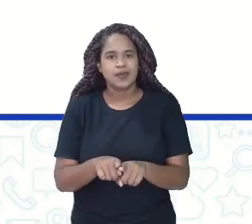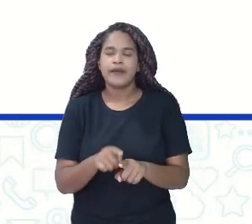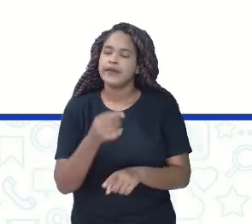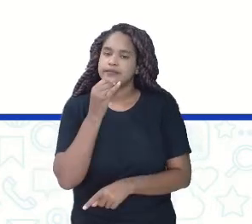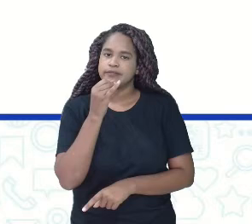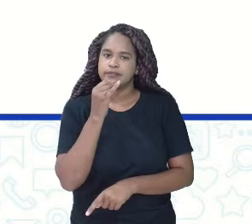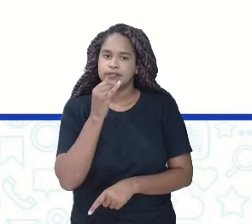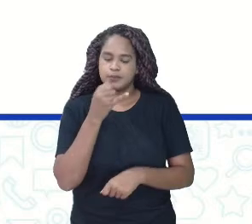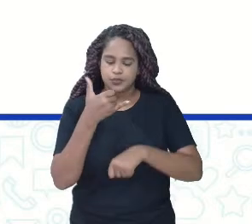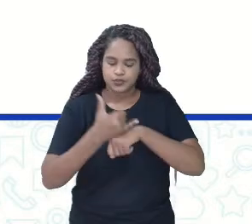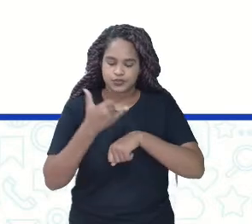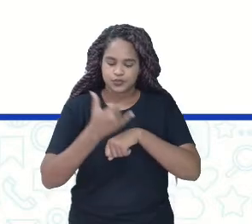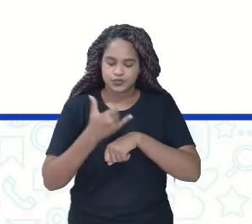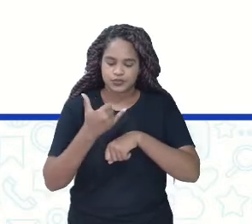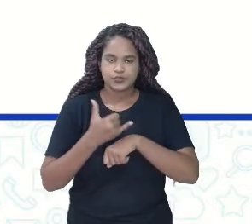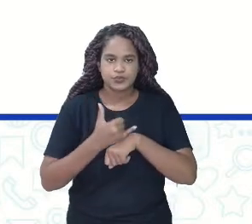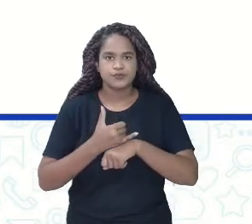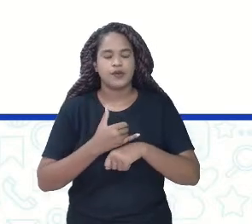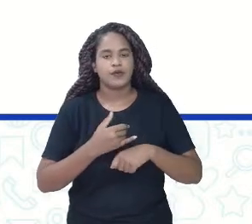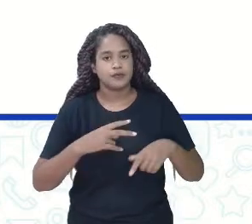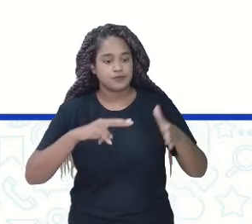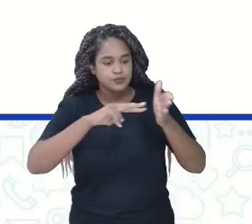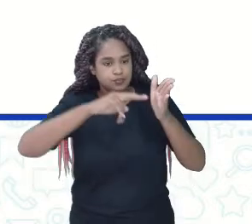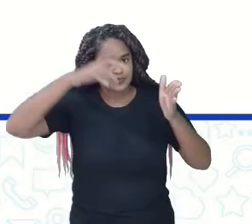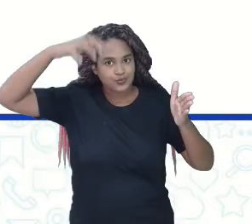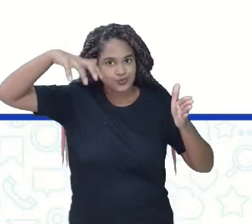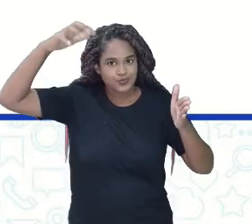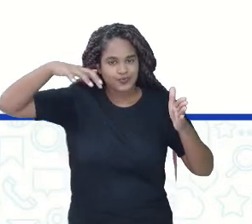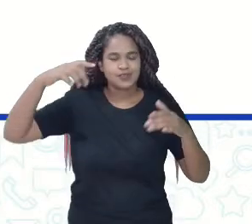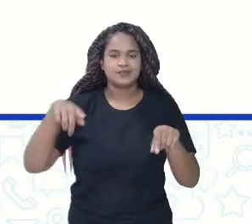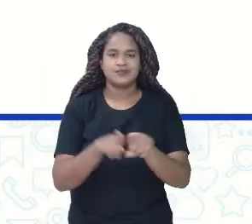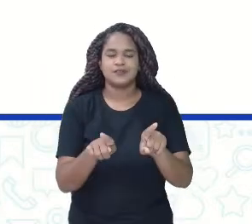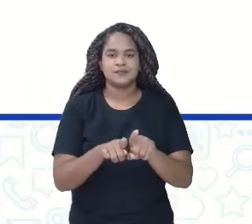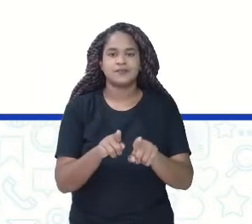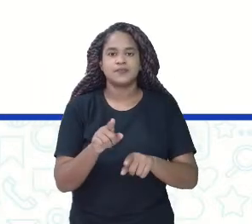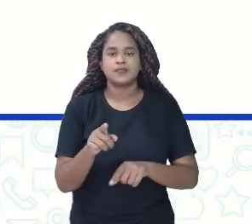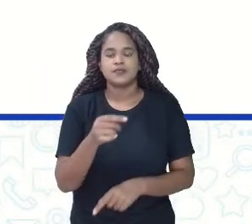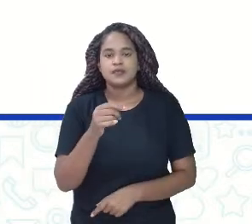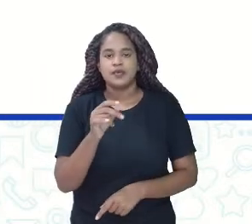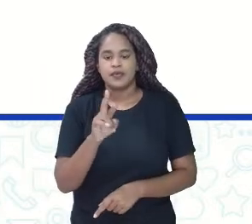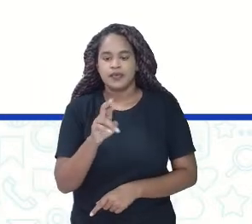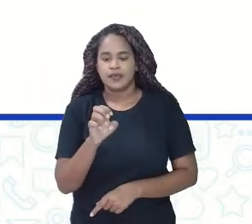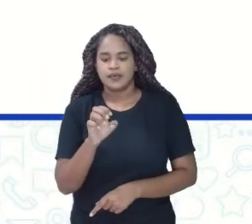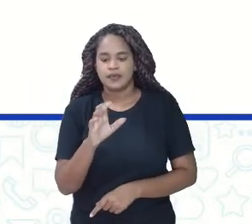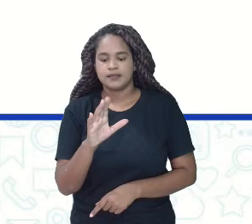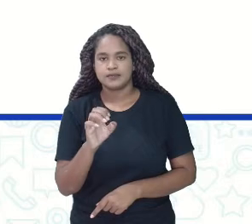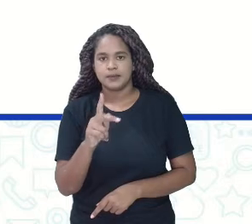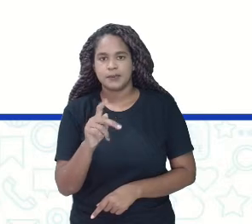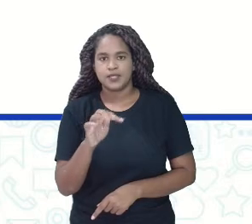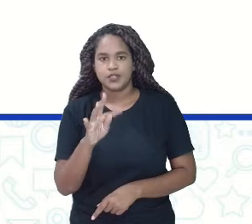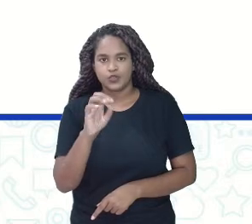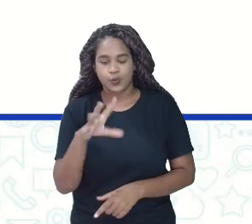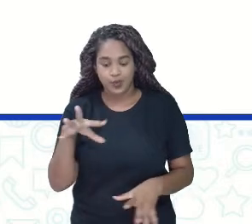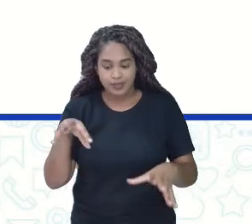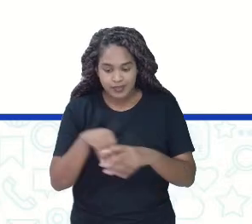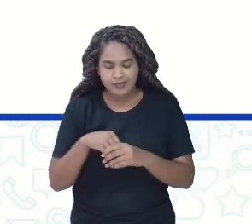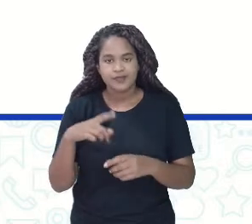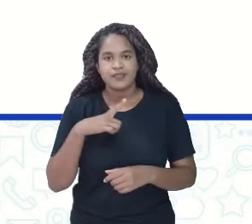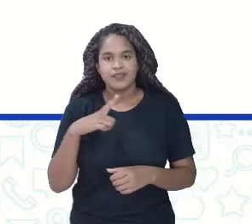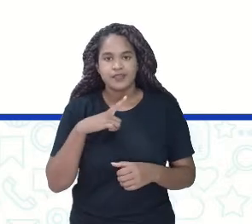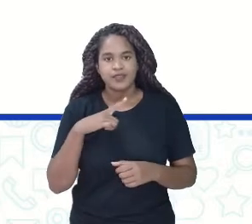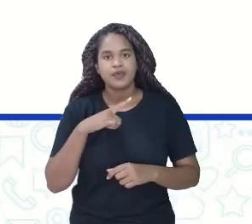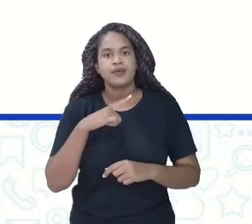ferro, de chuveiro, e também receptores, são ligados por fios condutores, formando os